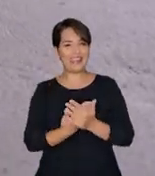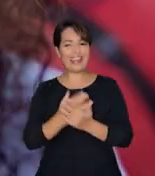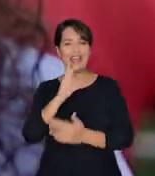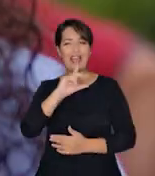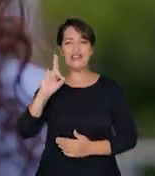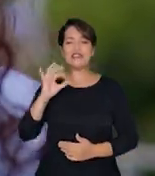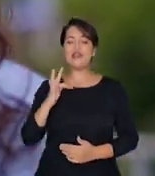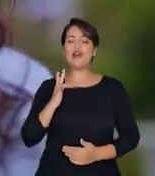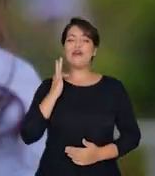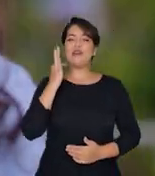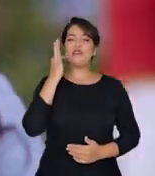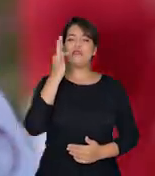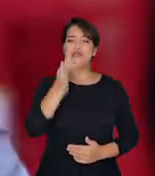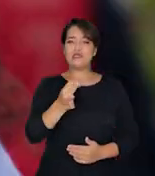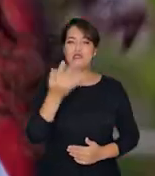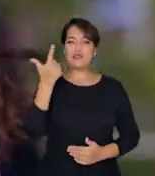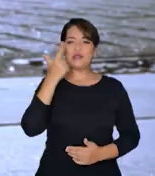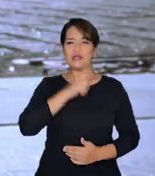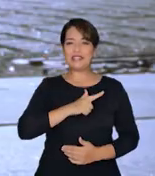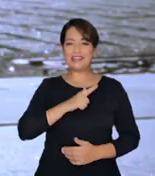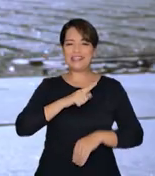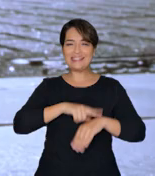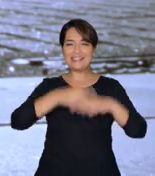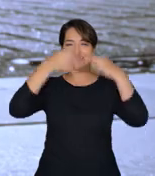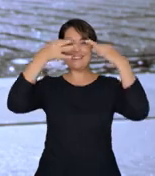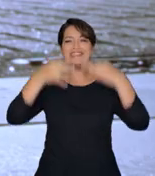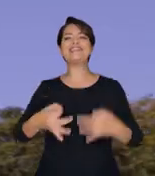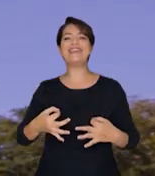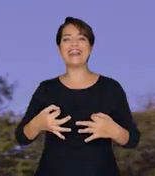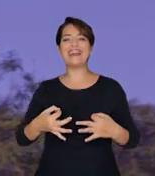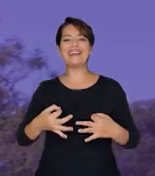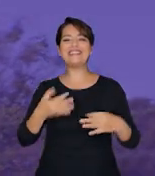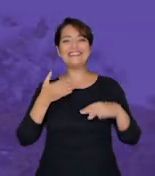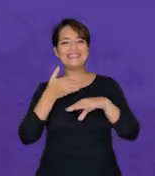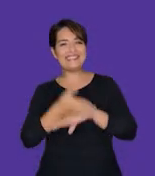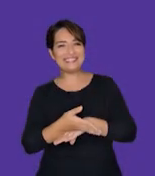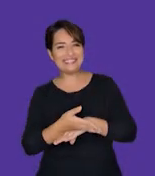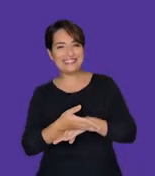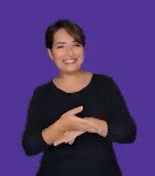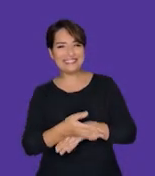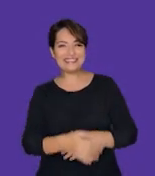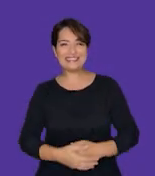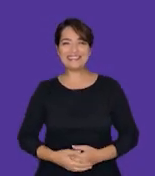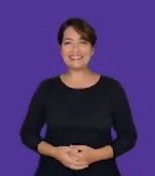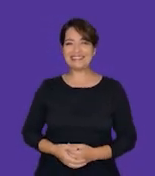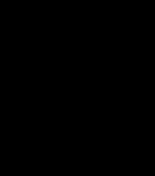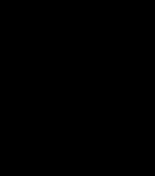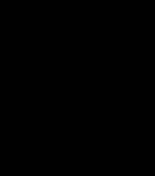novo dia vai raiar, sua hora vai chegar.